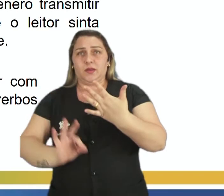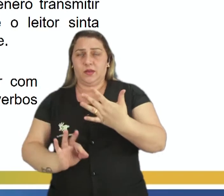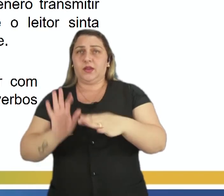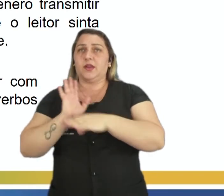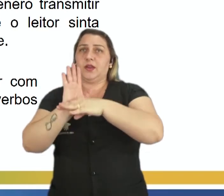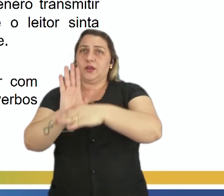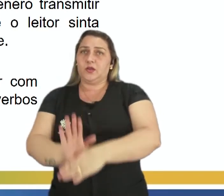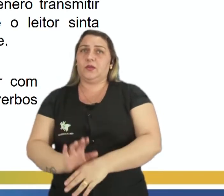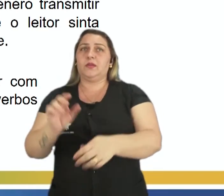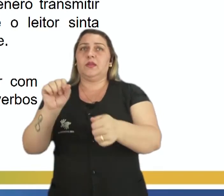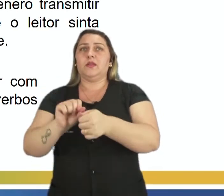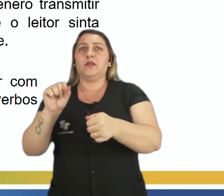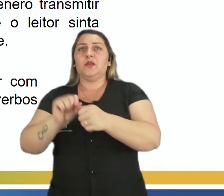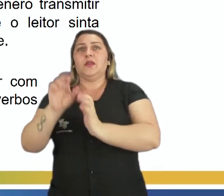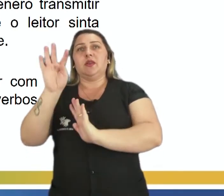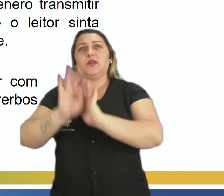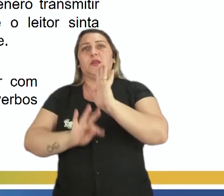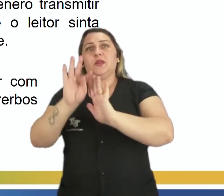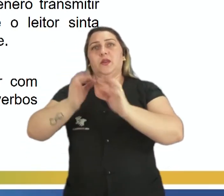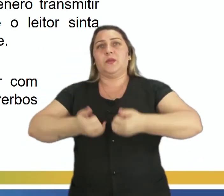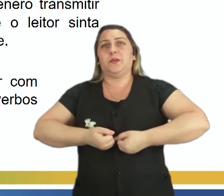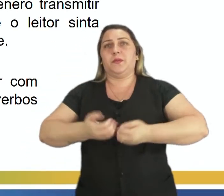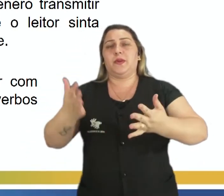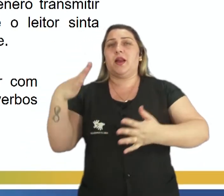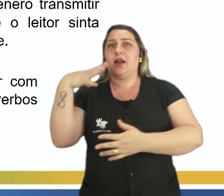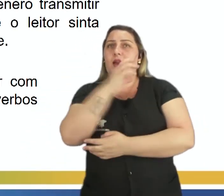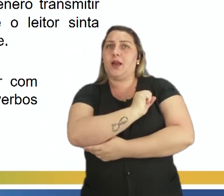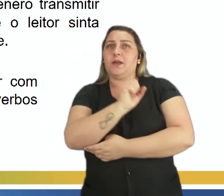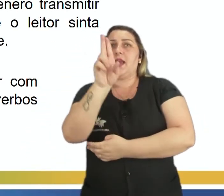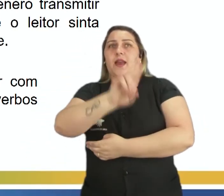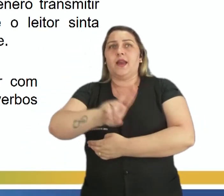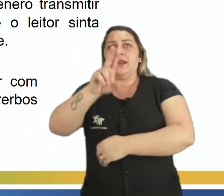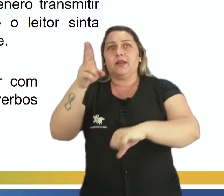que contribuem para fazer com que o texto transmita